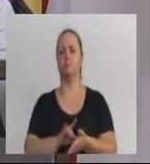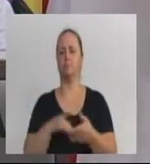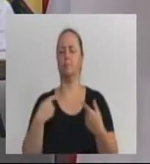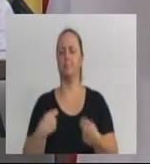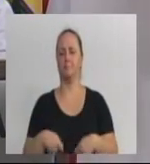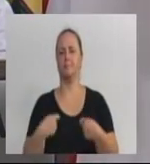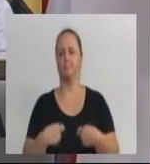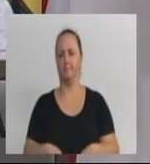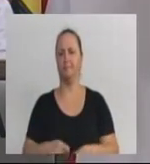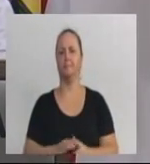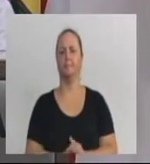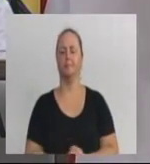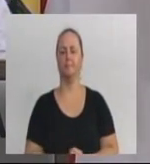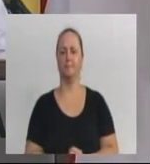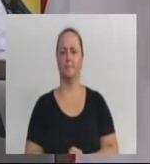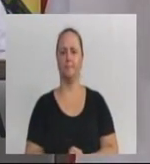sobre